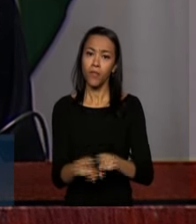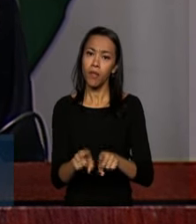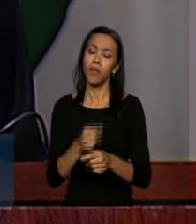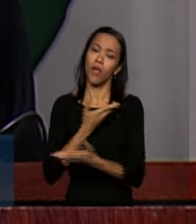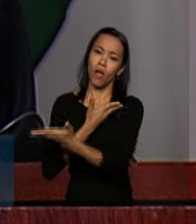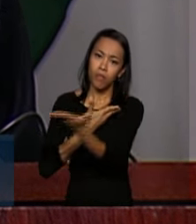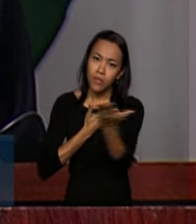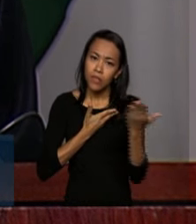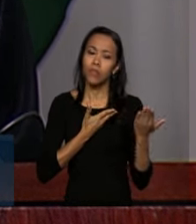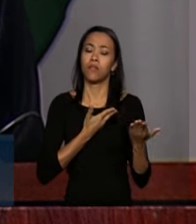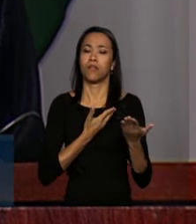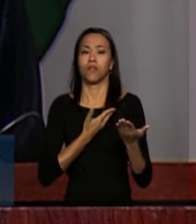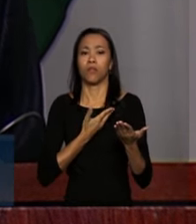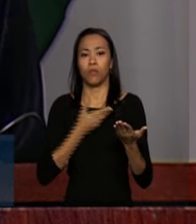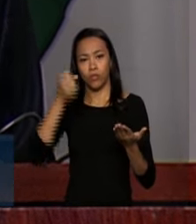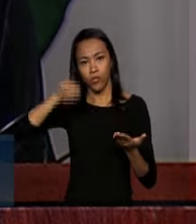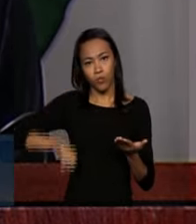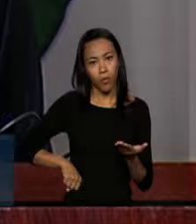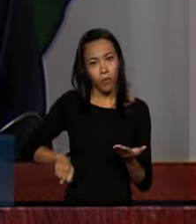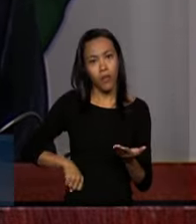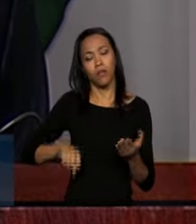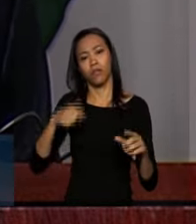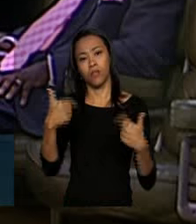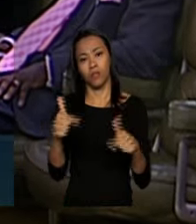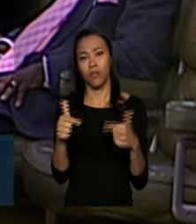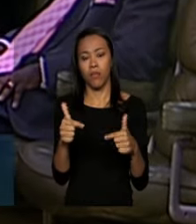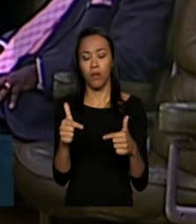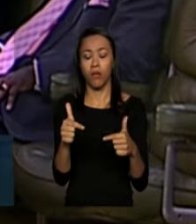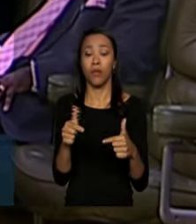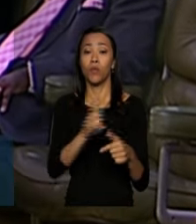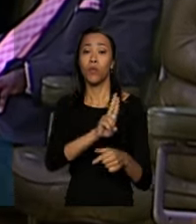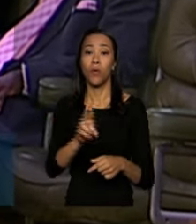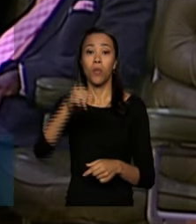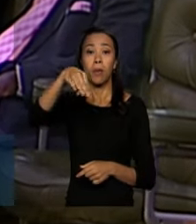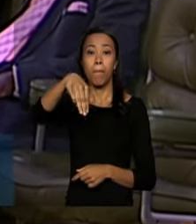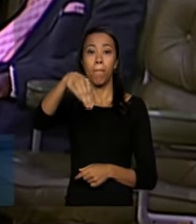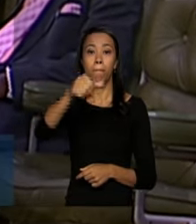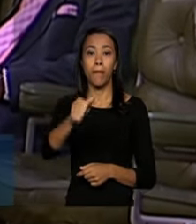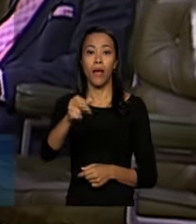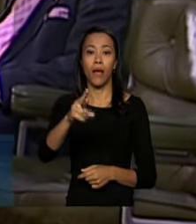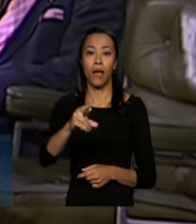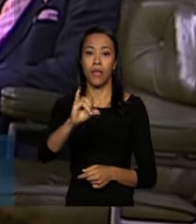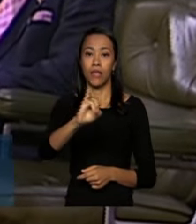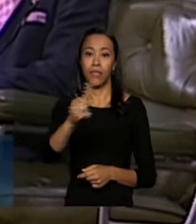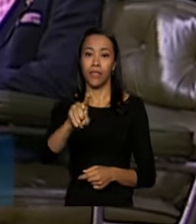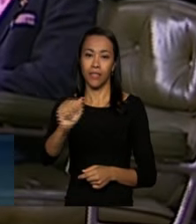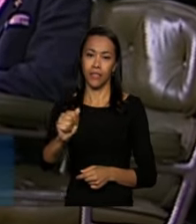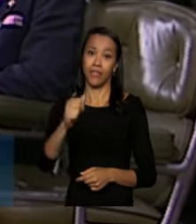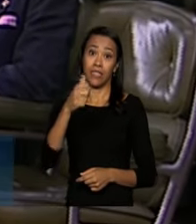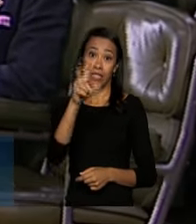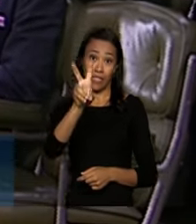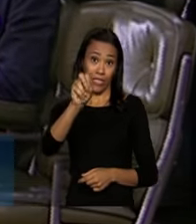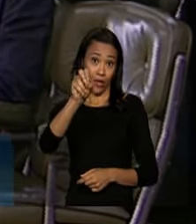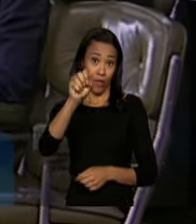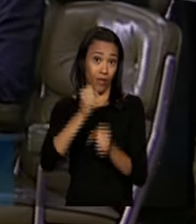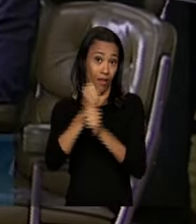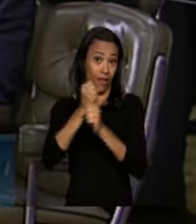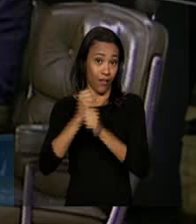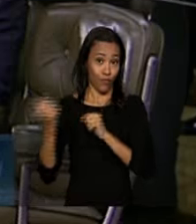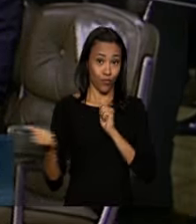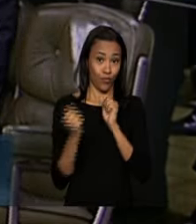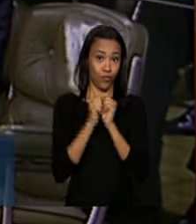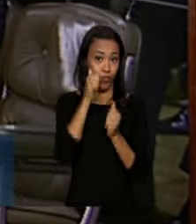colegas, diplomatas, funcionários do Serviço Exterior, Marisa, que há 50 anos me faz feliz, colegas